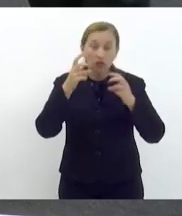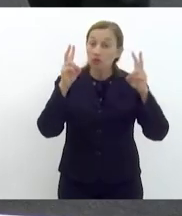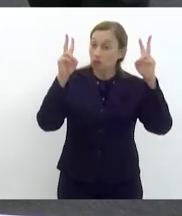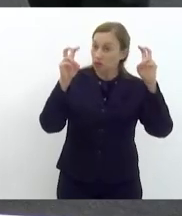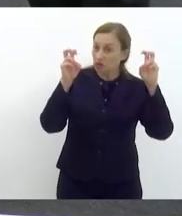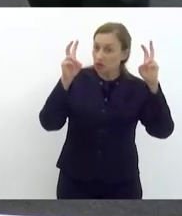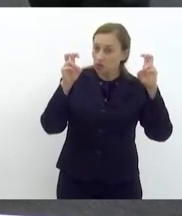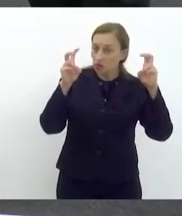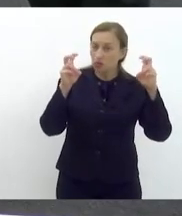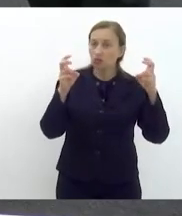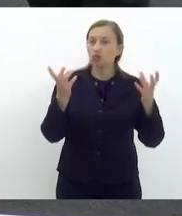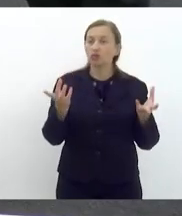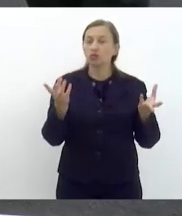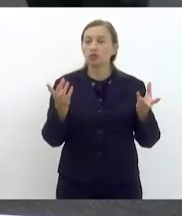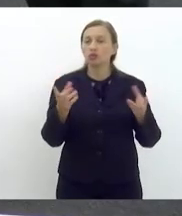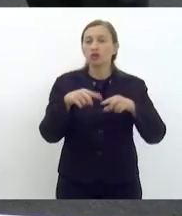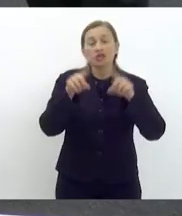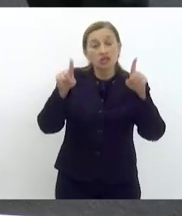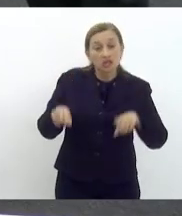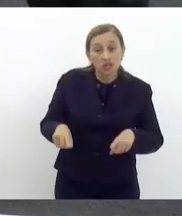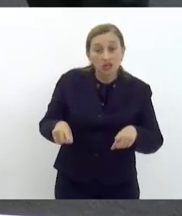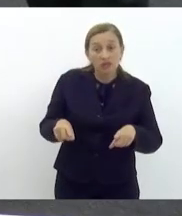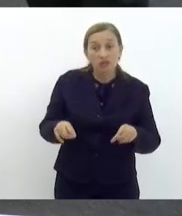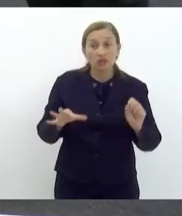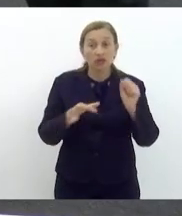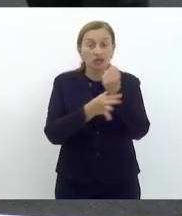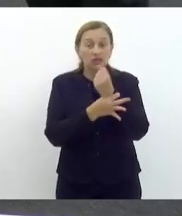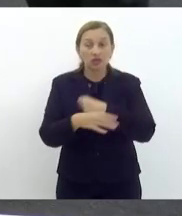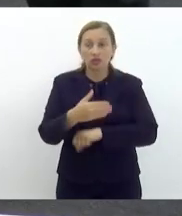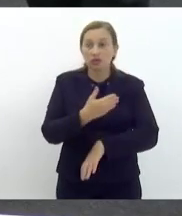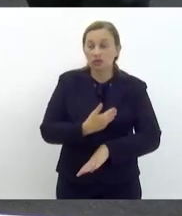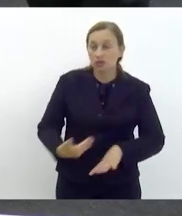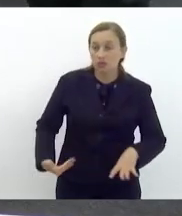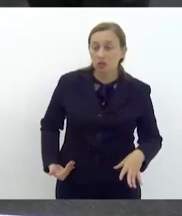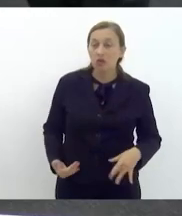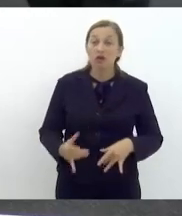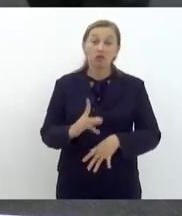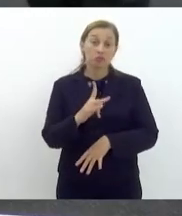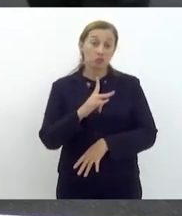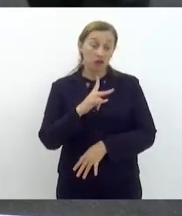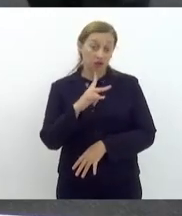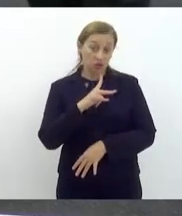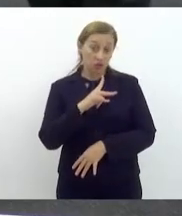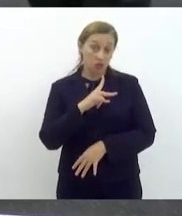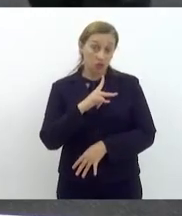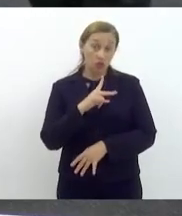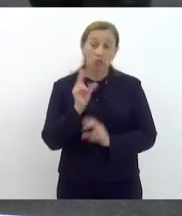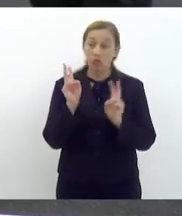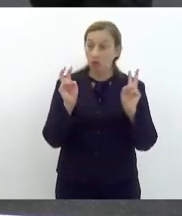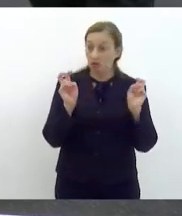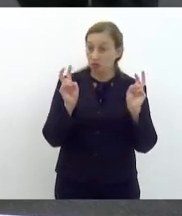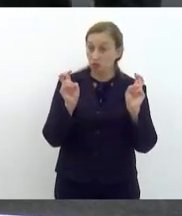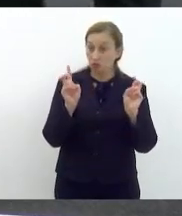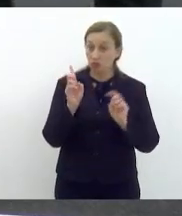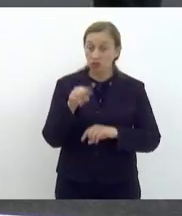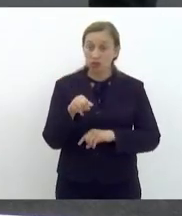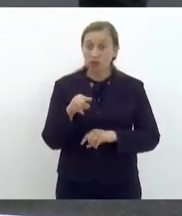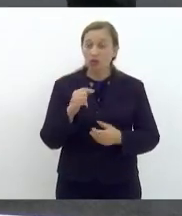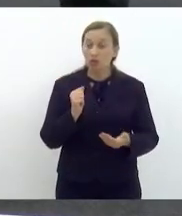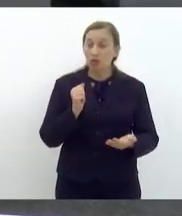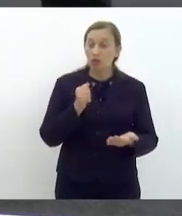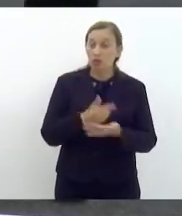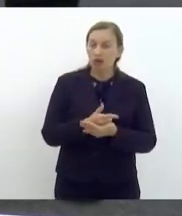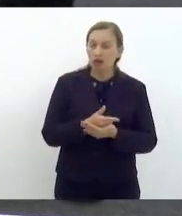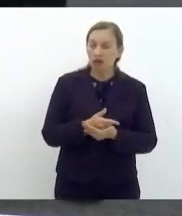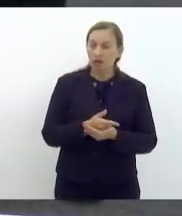que envolvem os servidores da segurança pública. Em particular, a questão sobre o pagamento